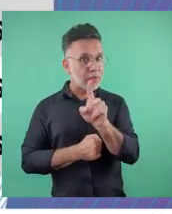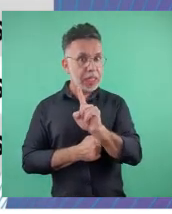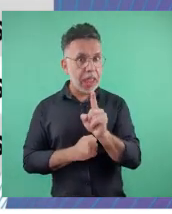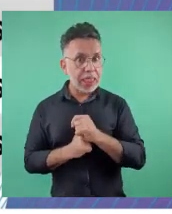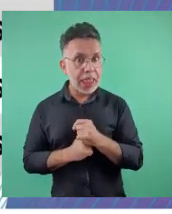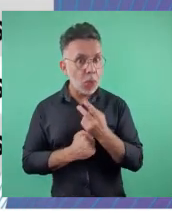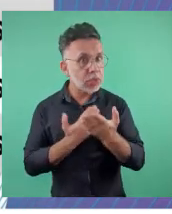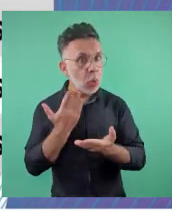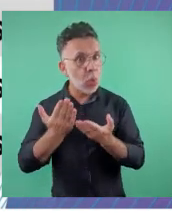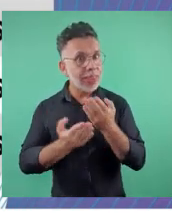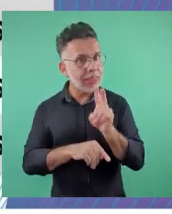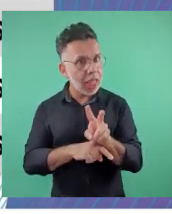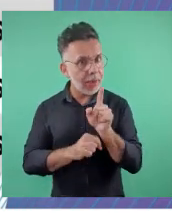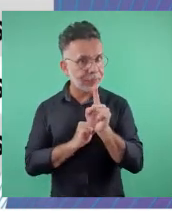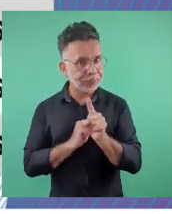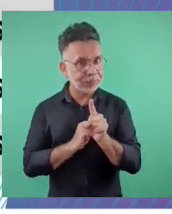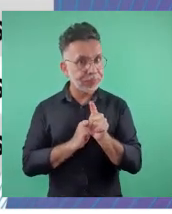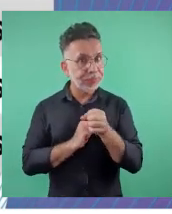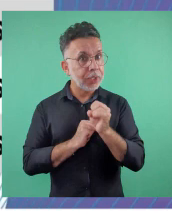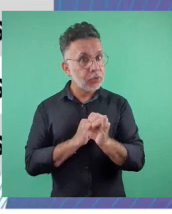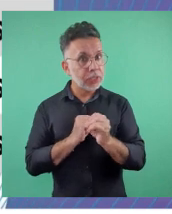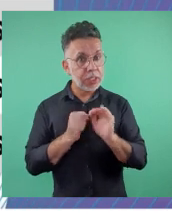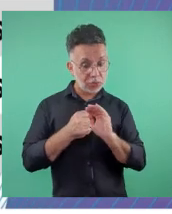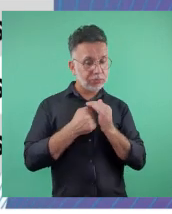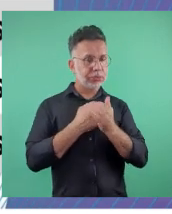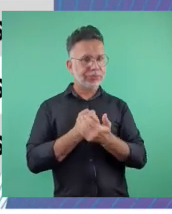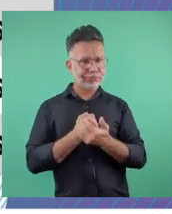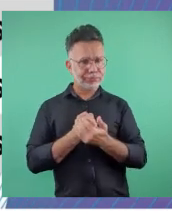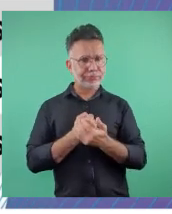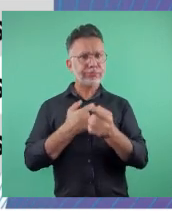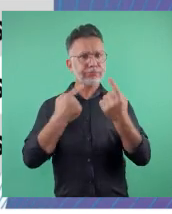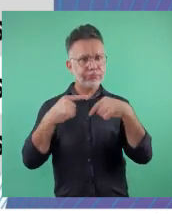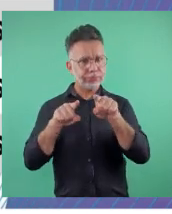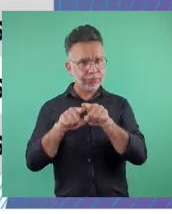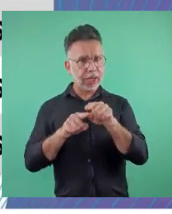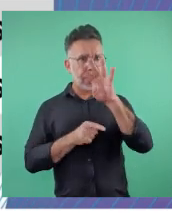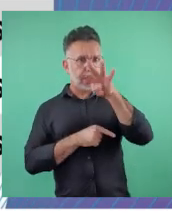se cuidar, ou seja, se você não se proteger. Então, essa